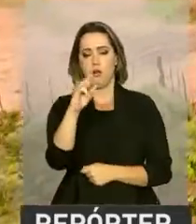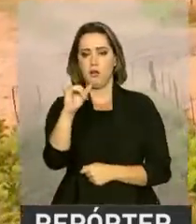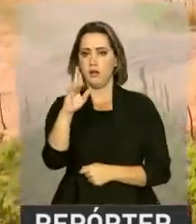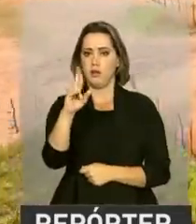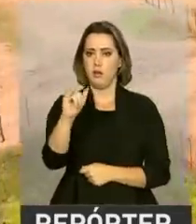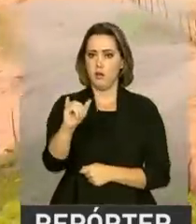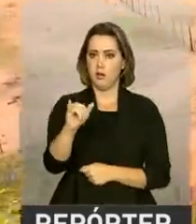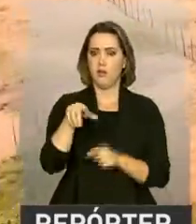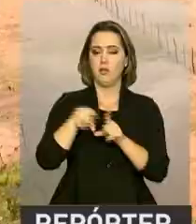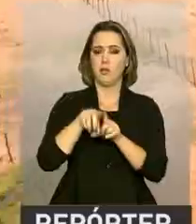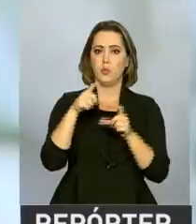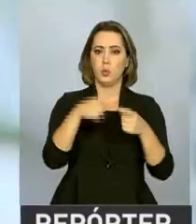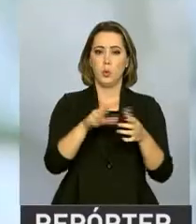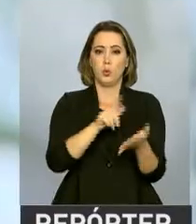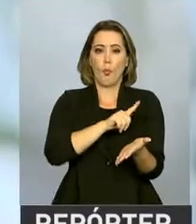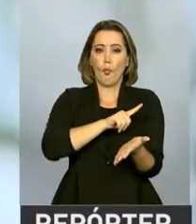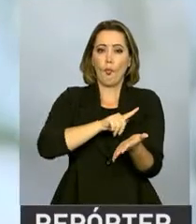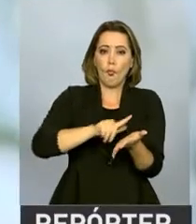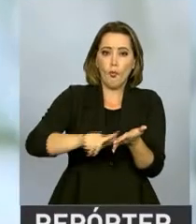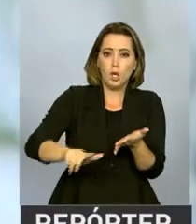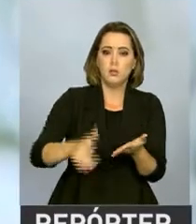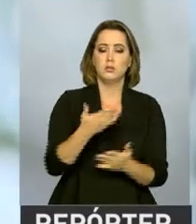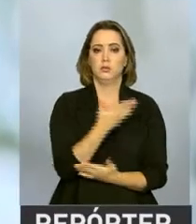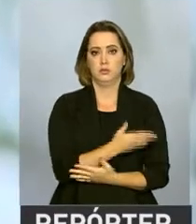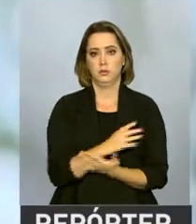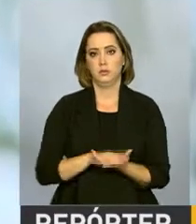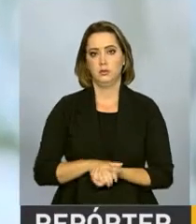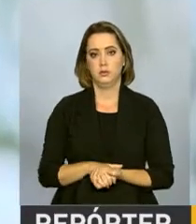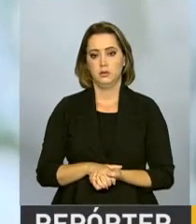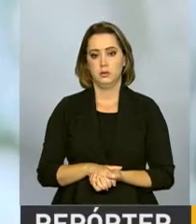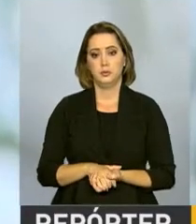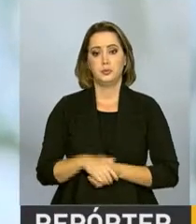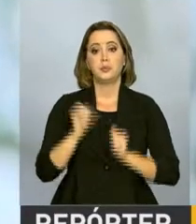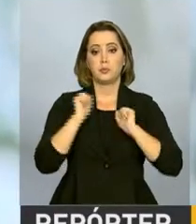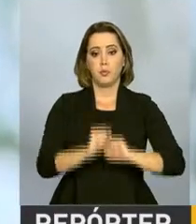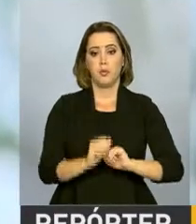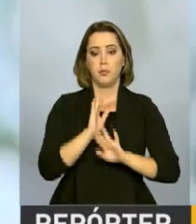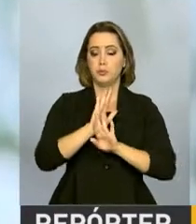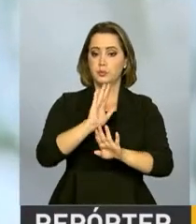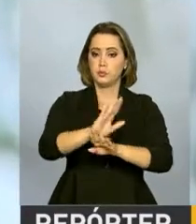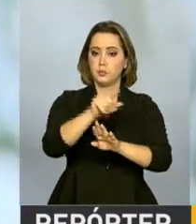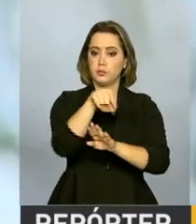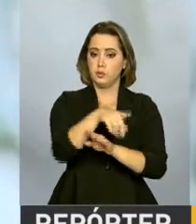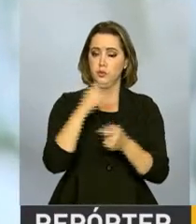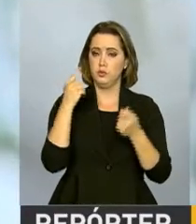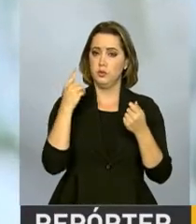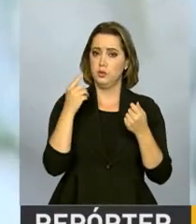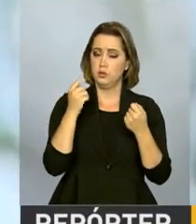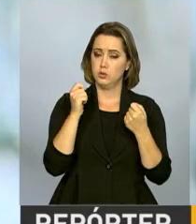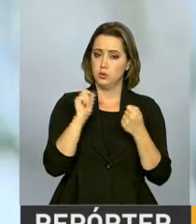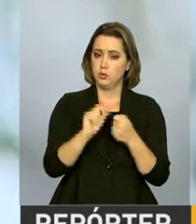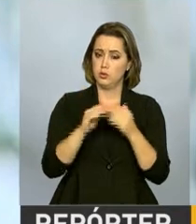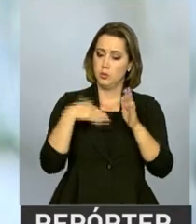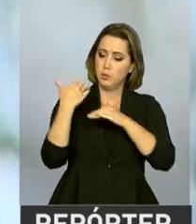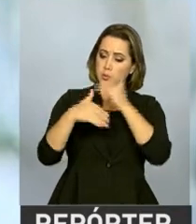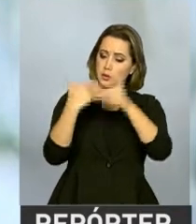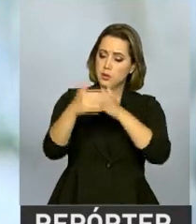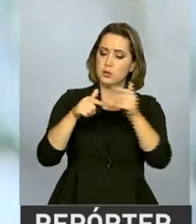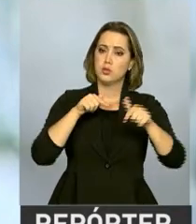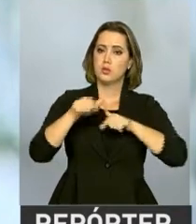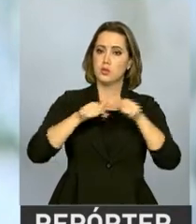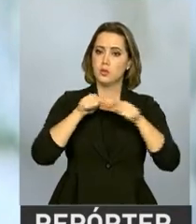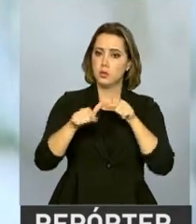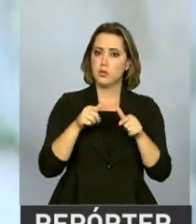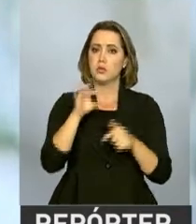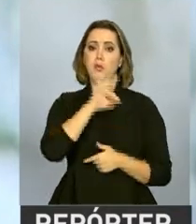semiárido nordestino sem ondas é garantir a o beneficência necessário para que a geração de emprego e renda